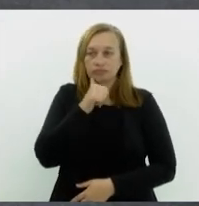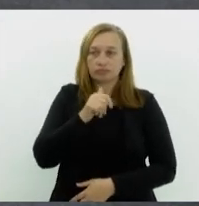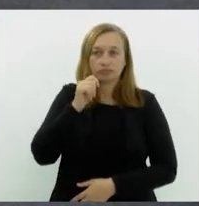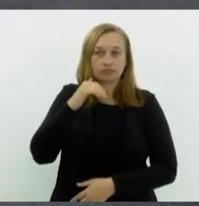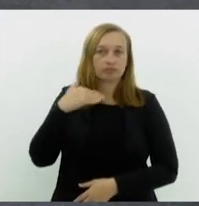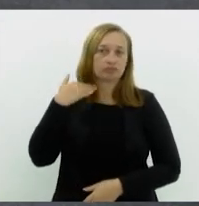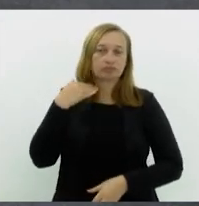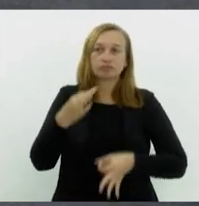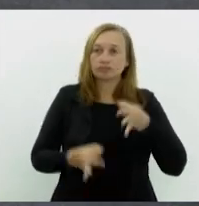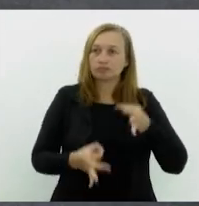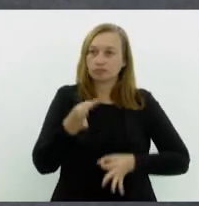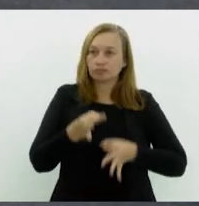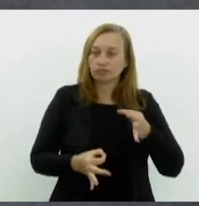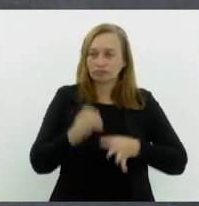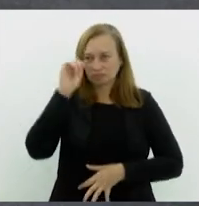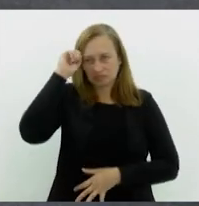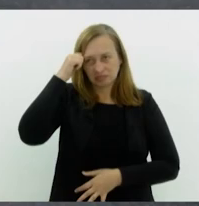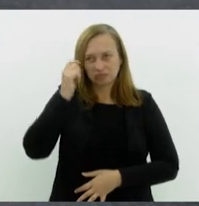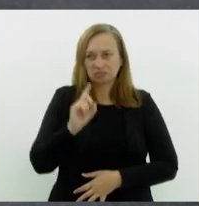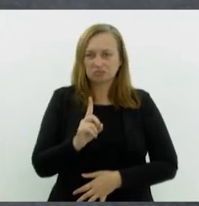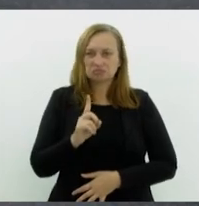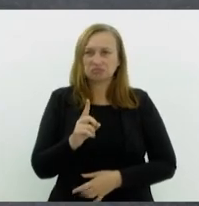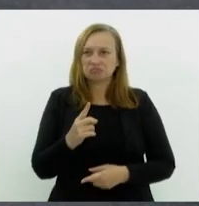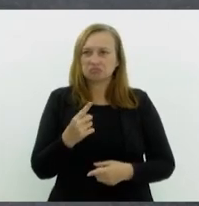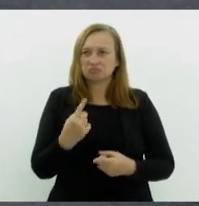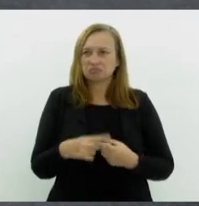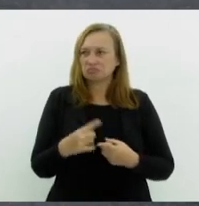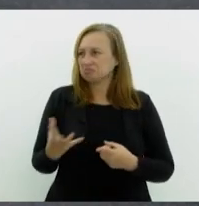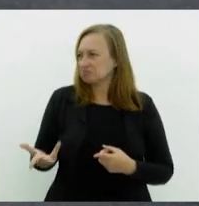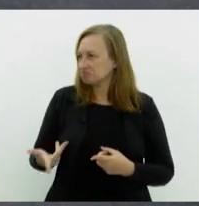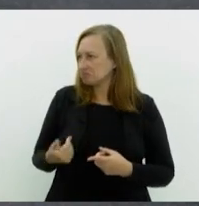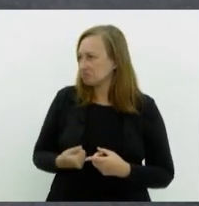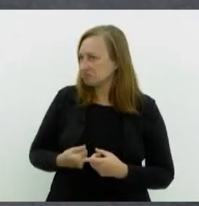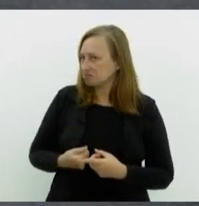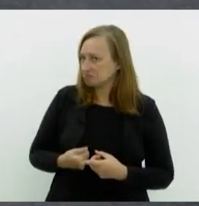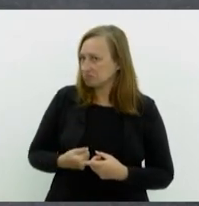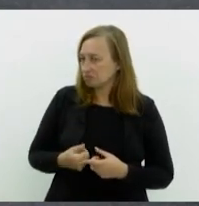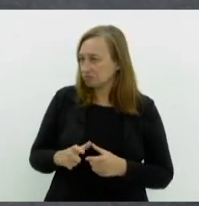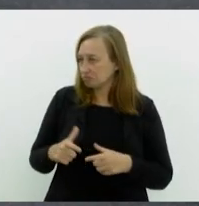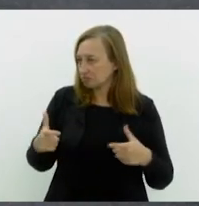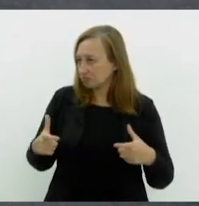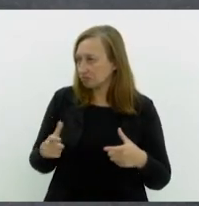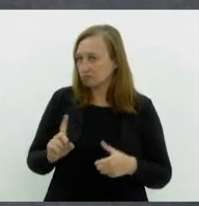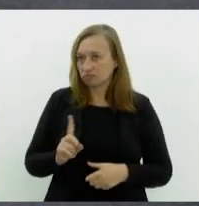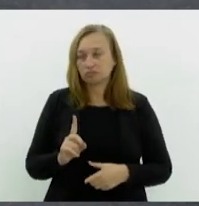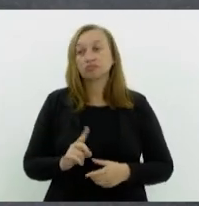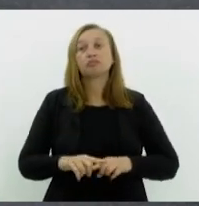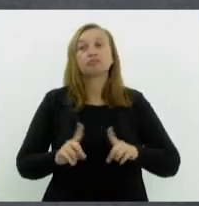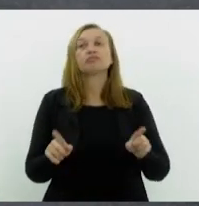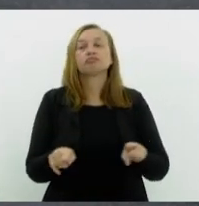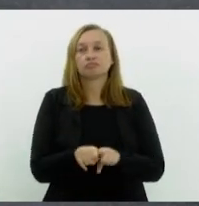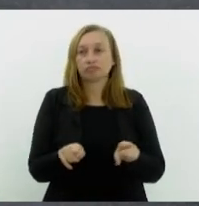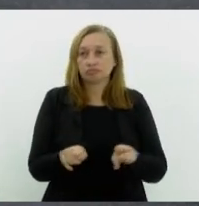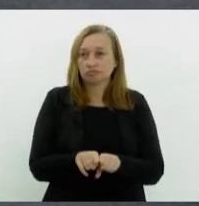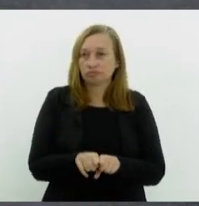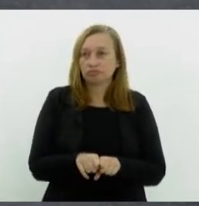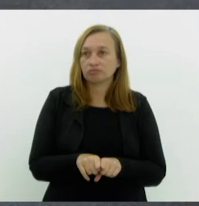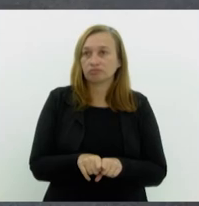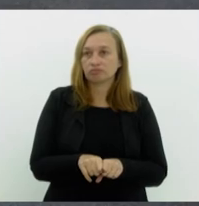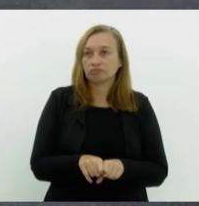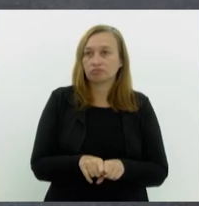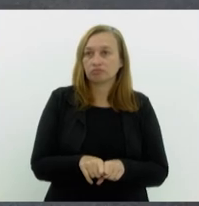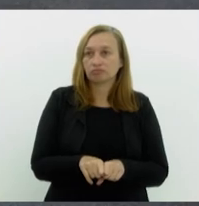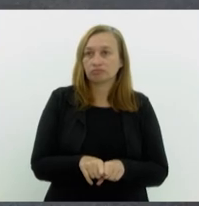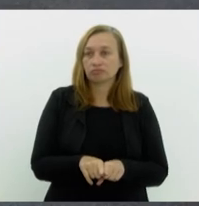se colocaram, e não por causa de suas qualidades, que são enormes, mas também